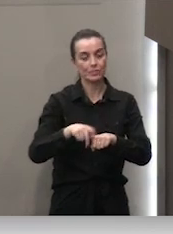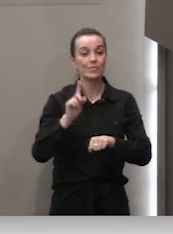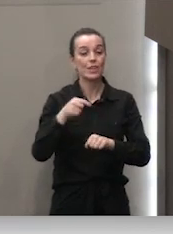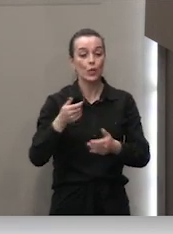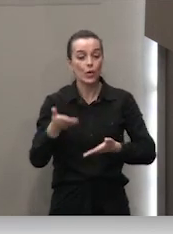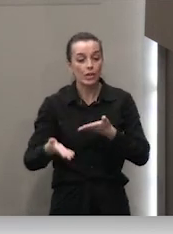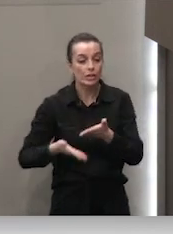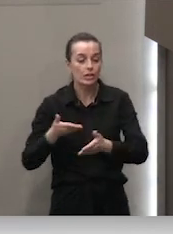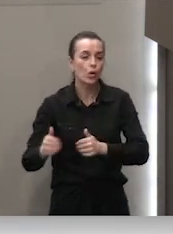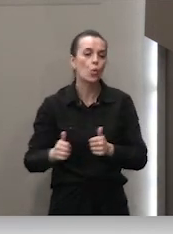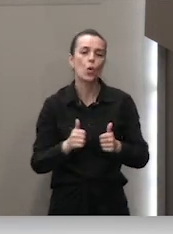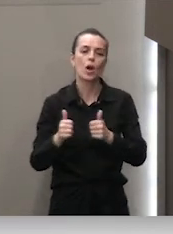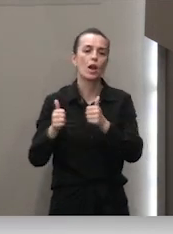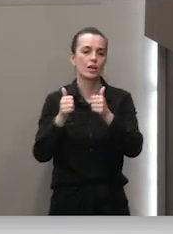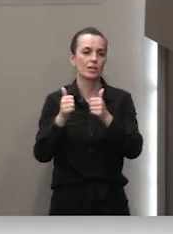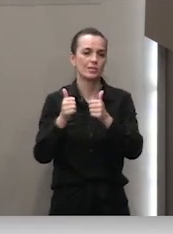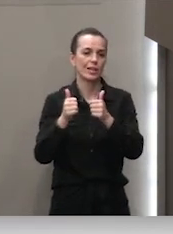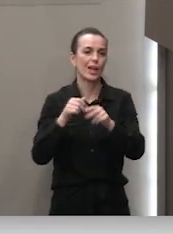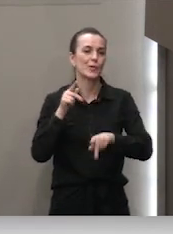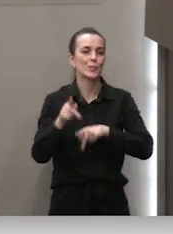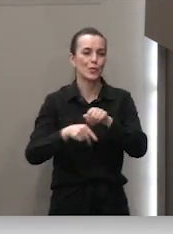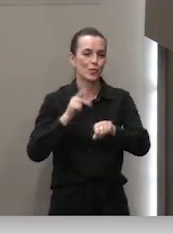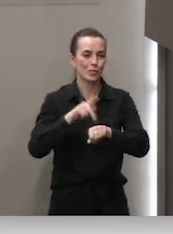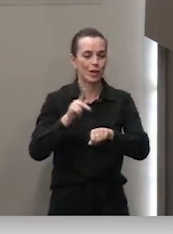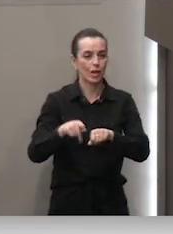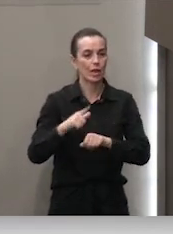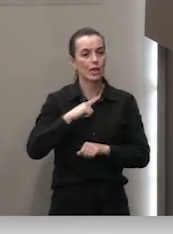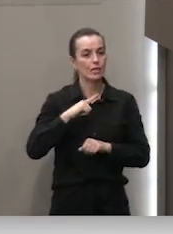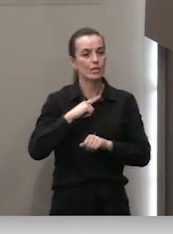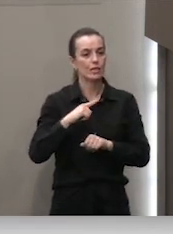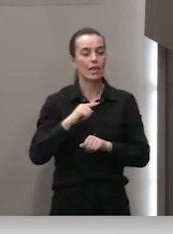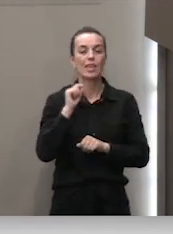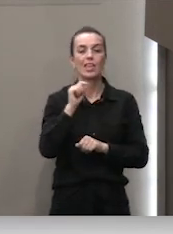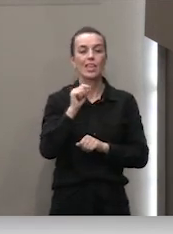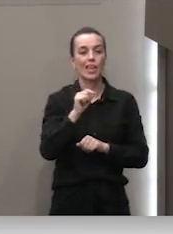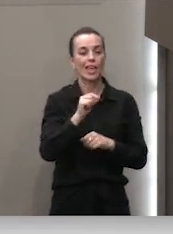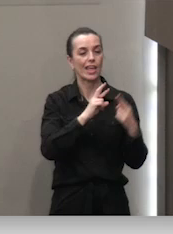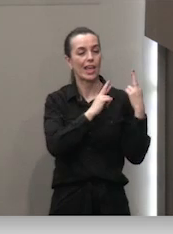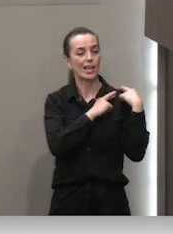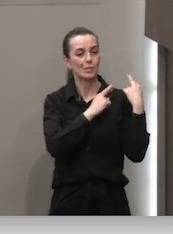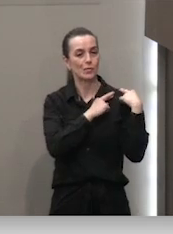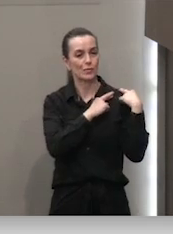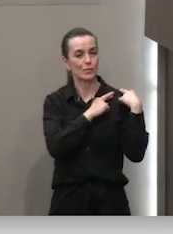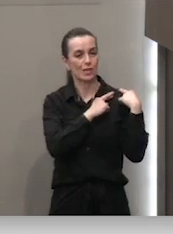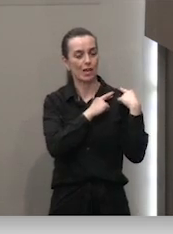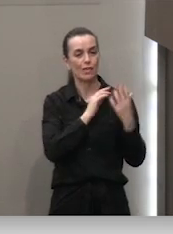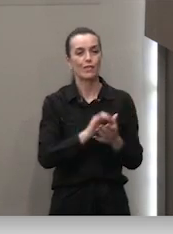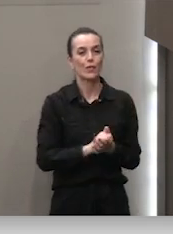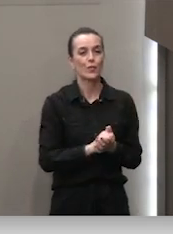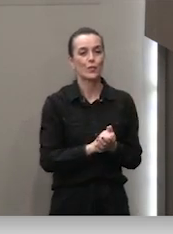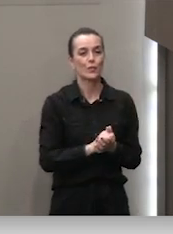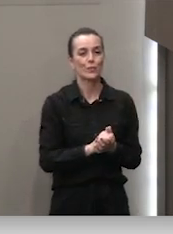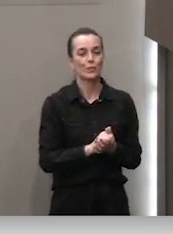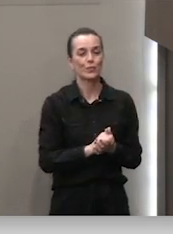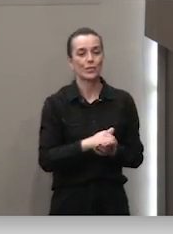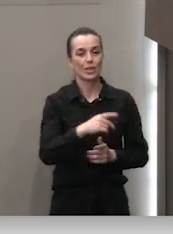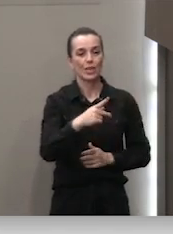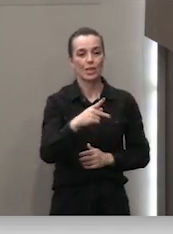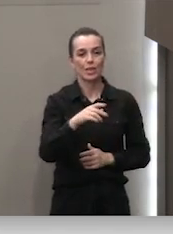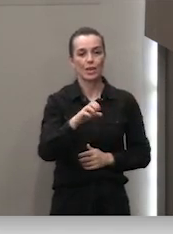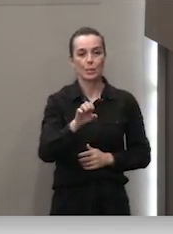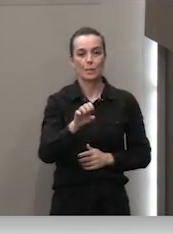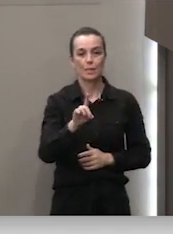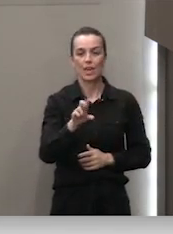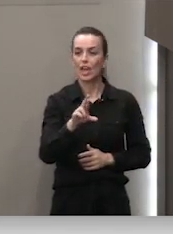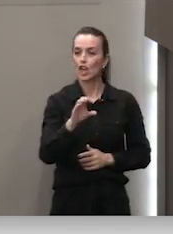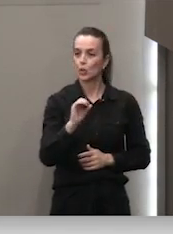nossa população e tem como dos seus capitães o nosso querido Pedro Brair. O Pedro está se